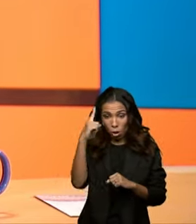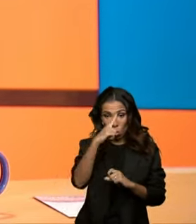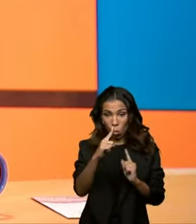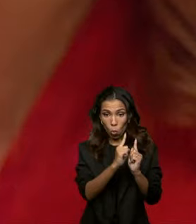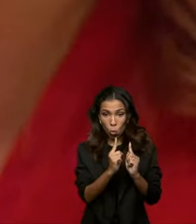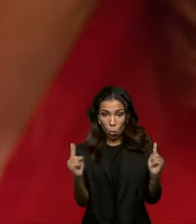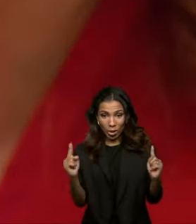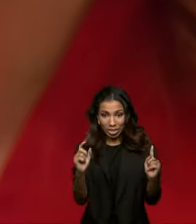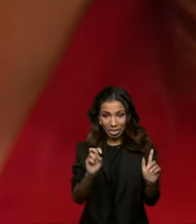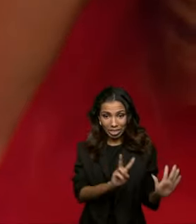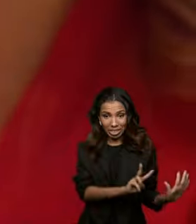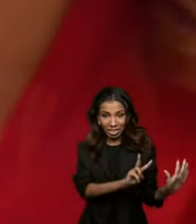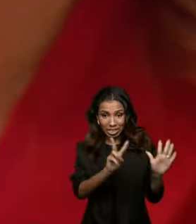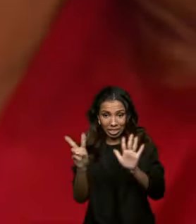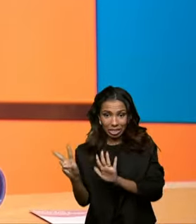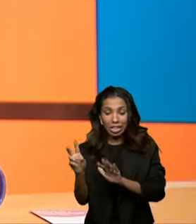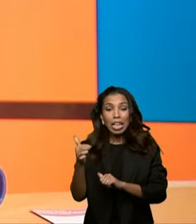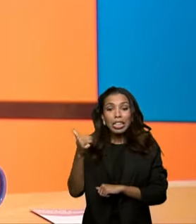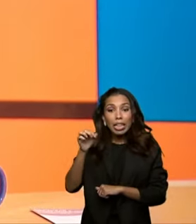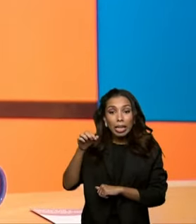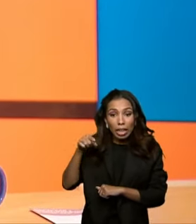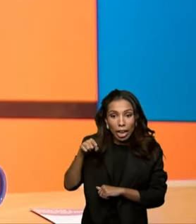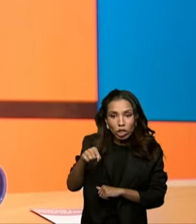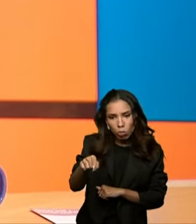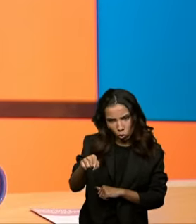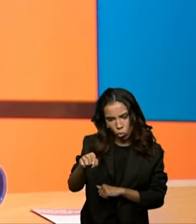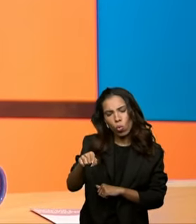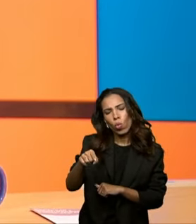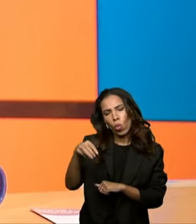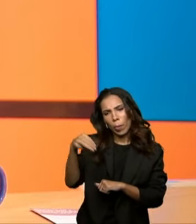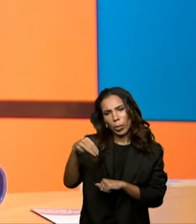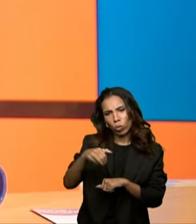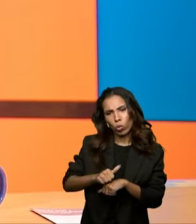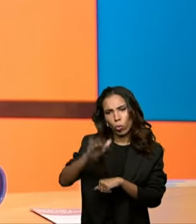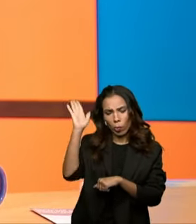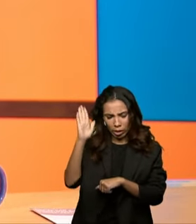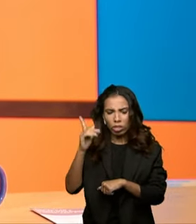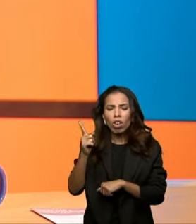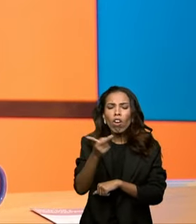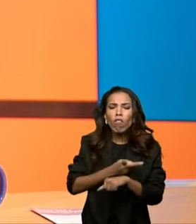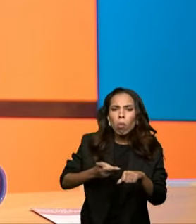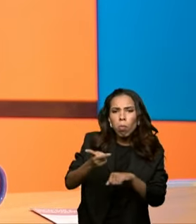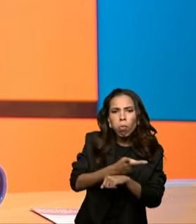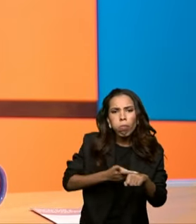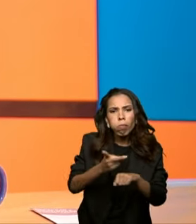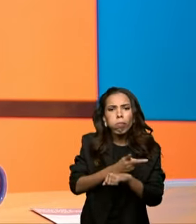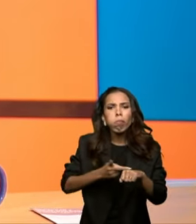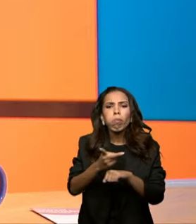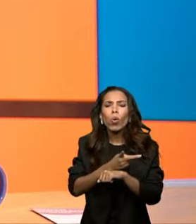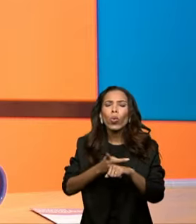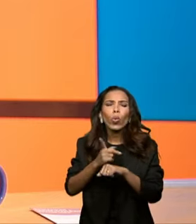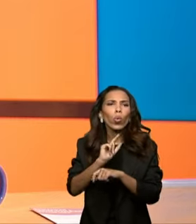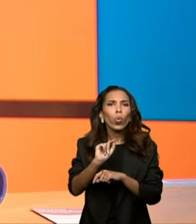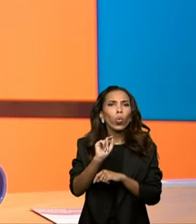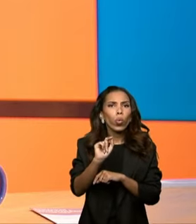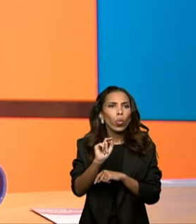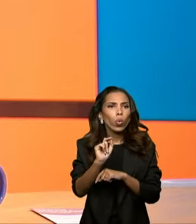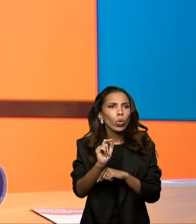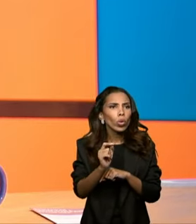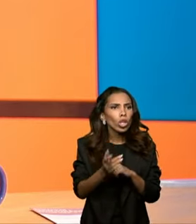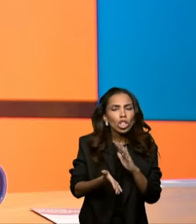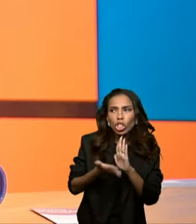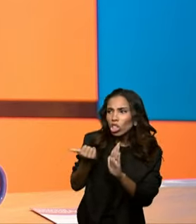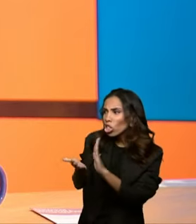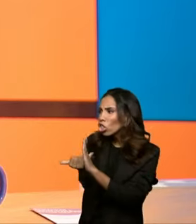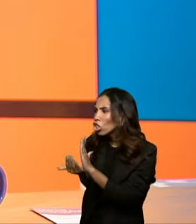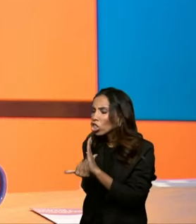semana tem mais de 10 mil minutos, tá? 10 minutos só por semana, procurando, identificando e eliminando os criadouros